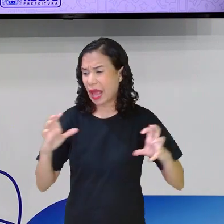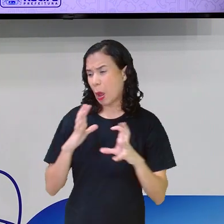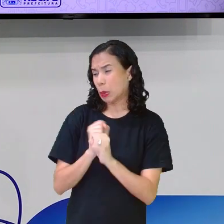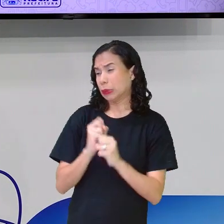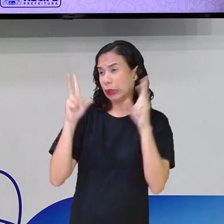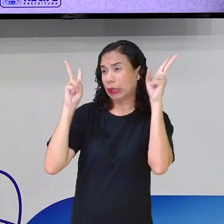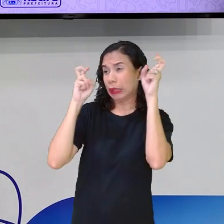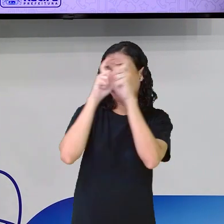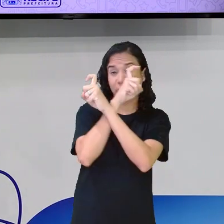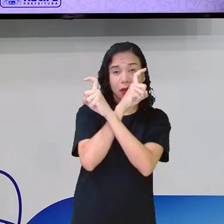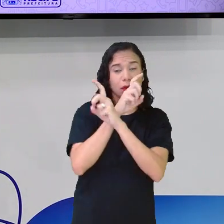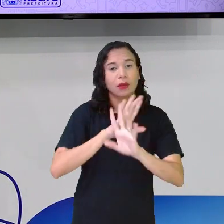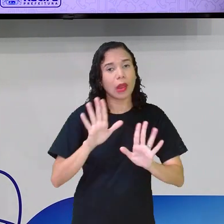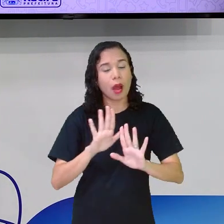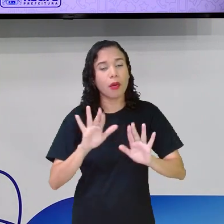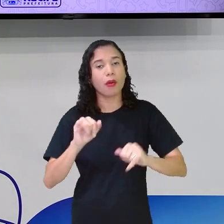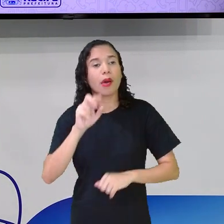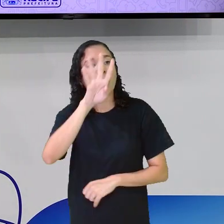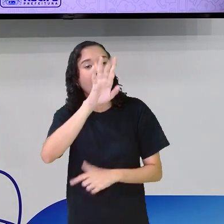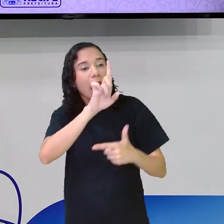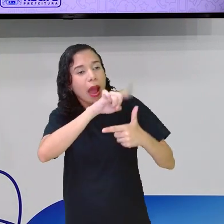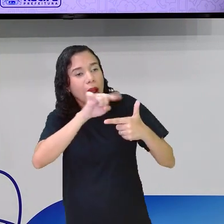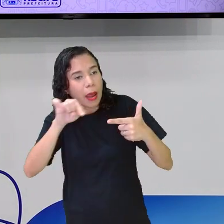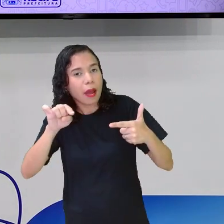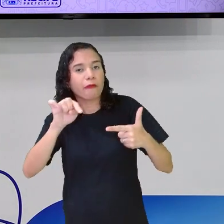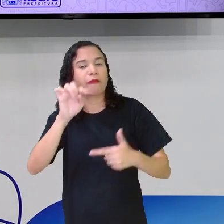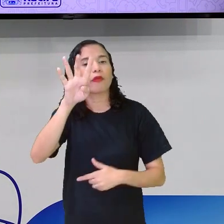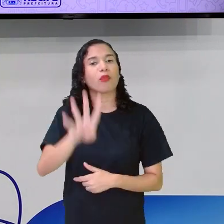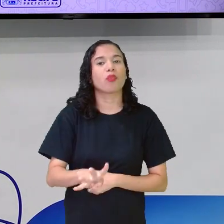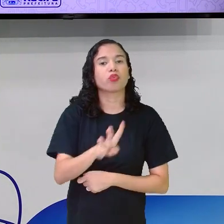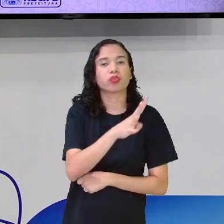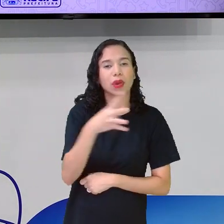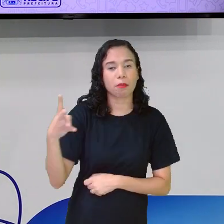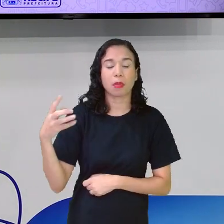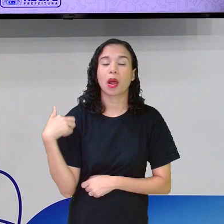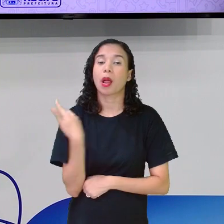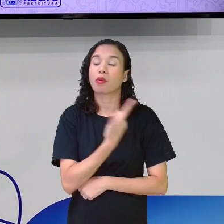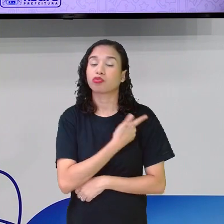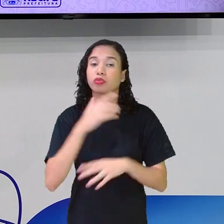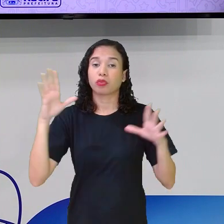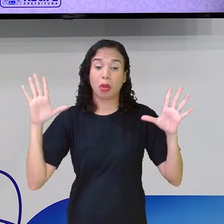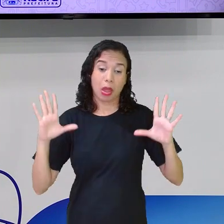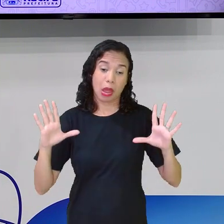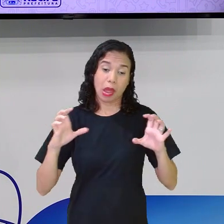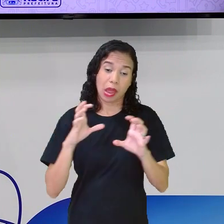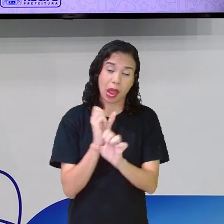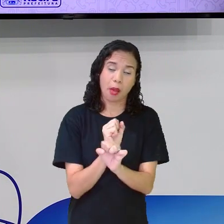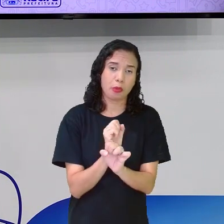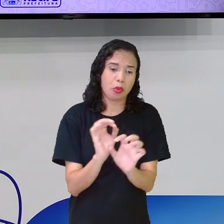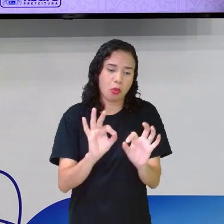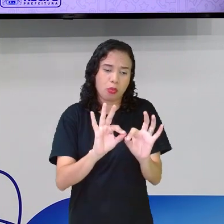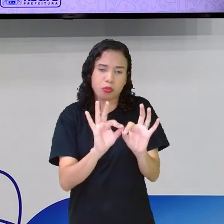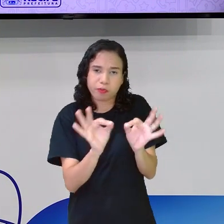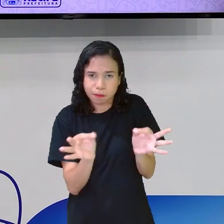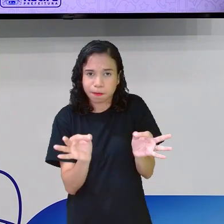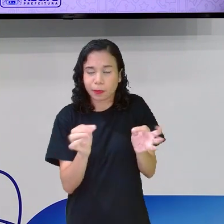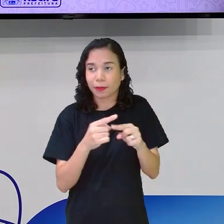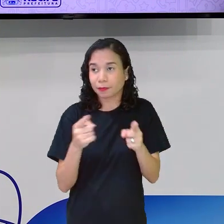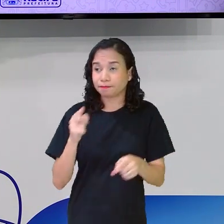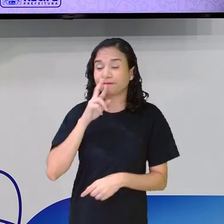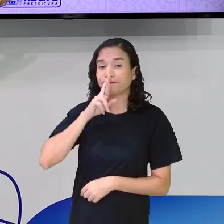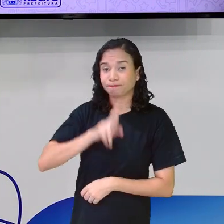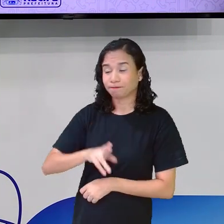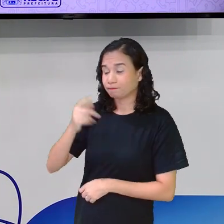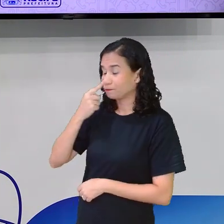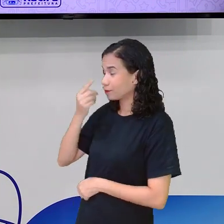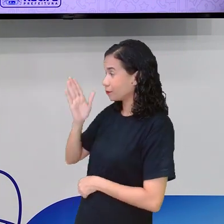Não. Normalmente, questões de gráficos e tabelas, quando a gente faz, são cálculos pequenos. Mas, em geral, as respostas